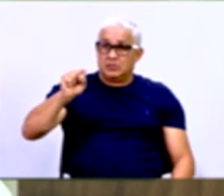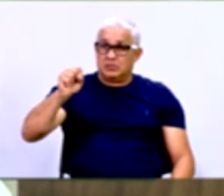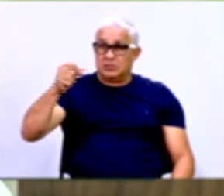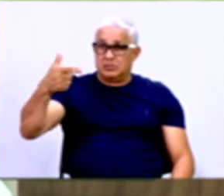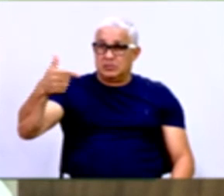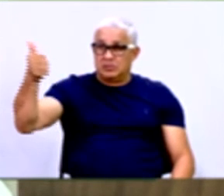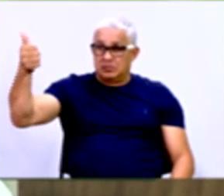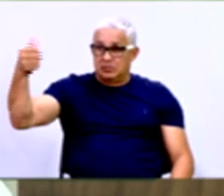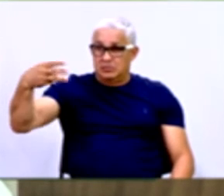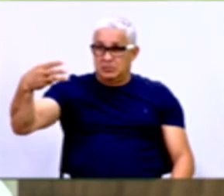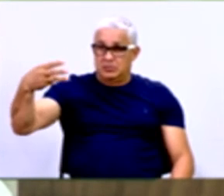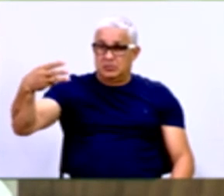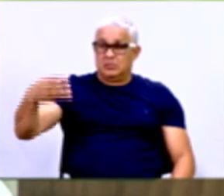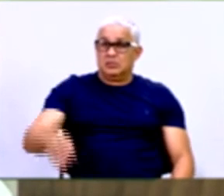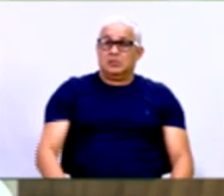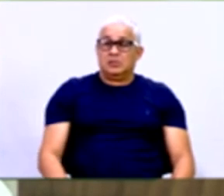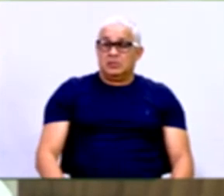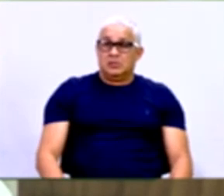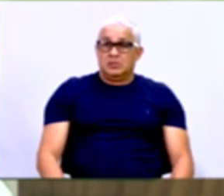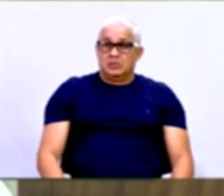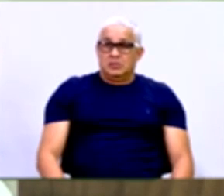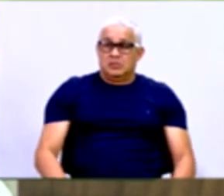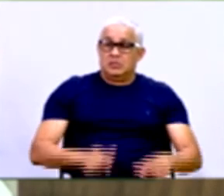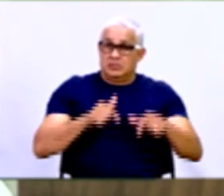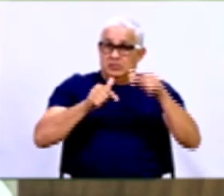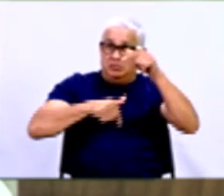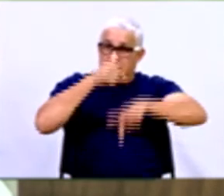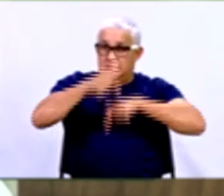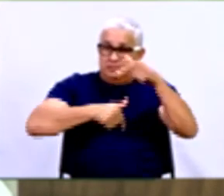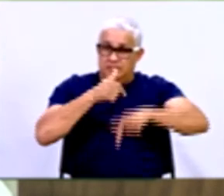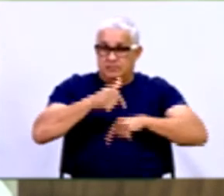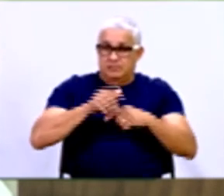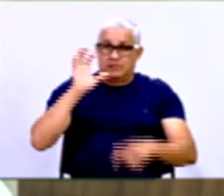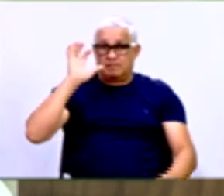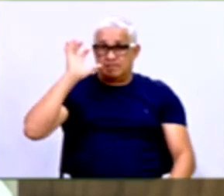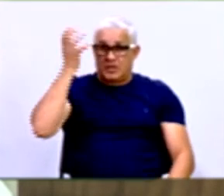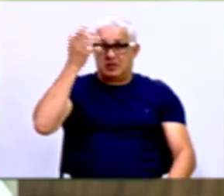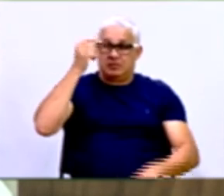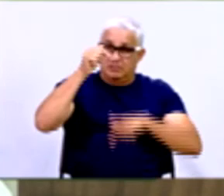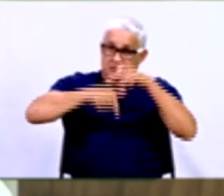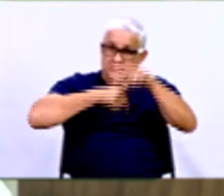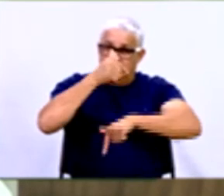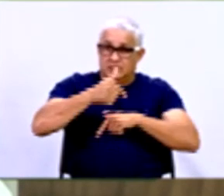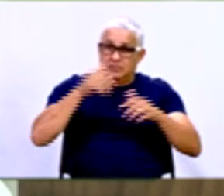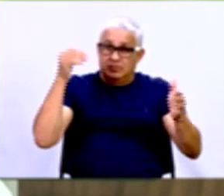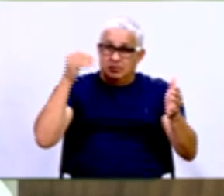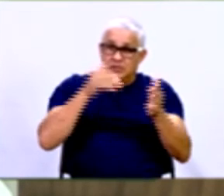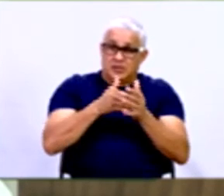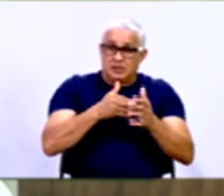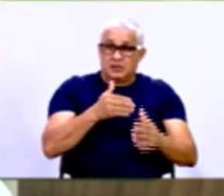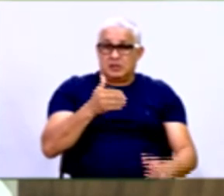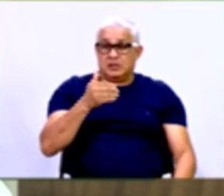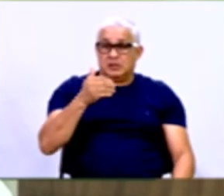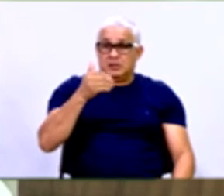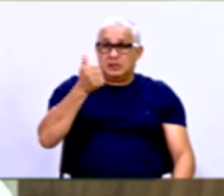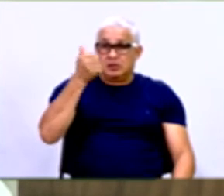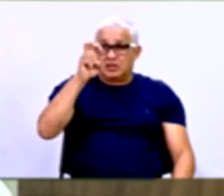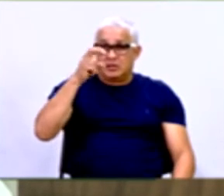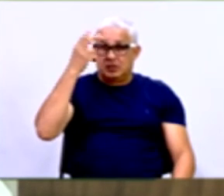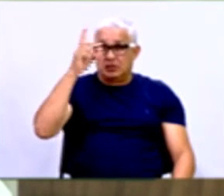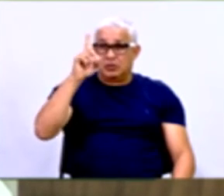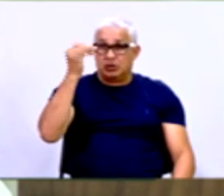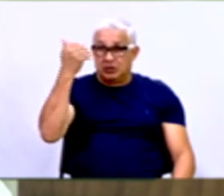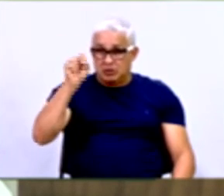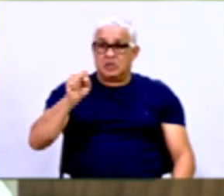o seguinte, que quando o trabalhador sofre um acidente de trabalho, até o 15º dia, é a empresa que